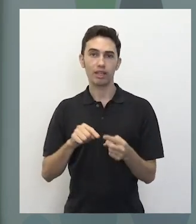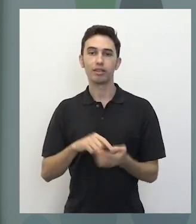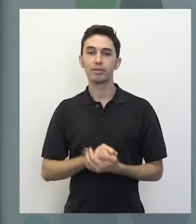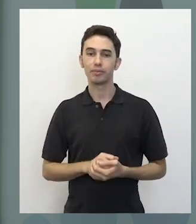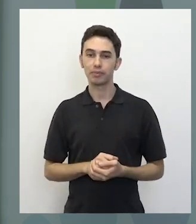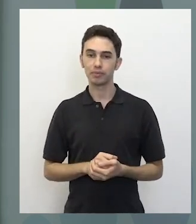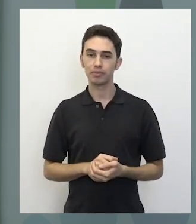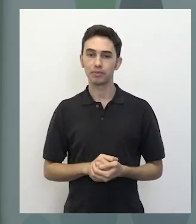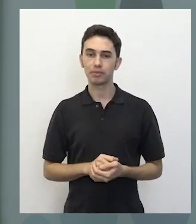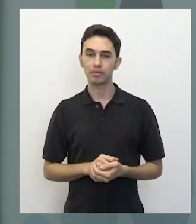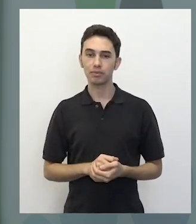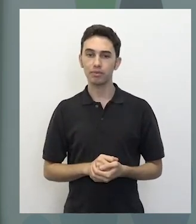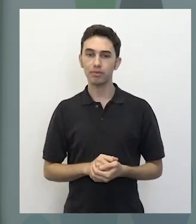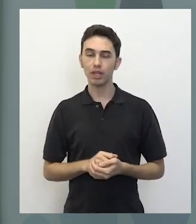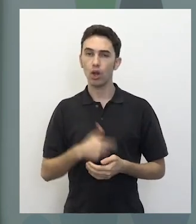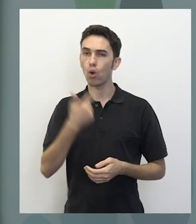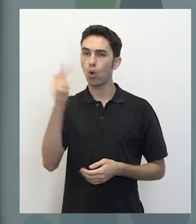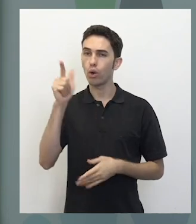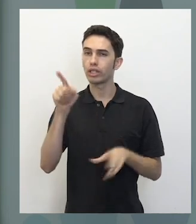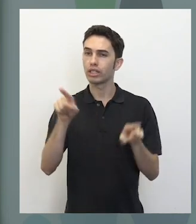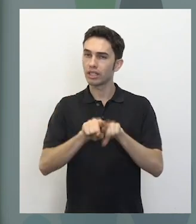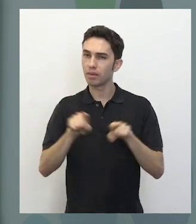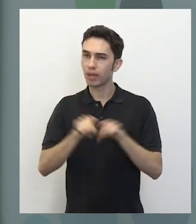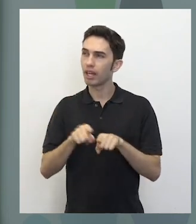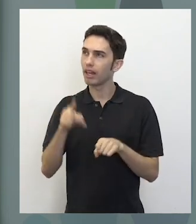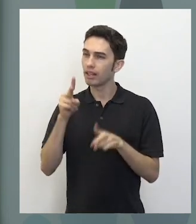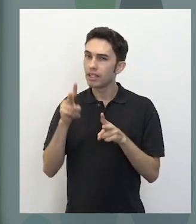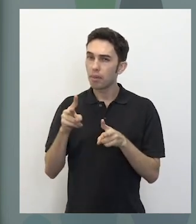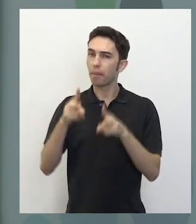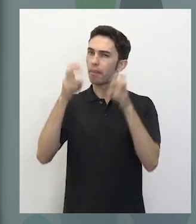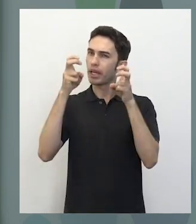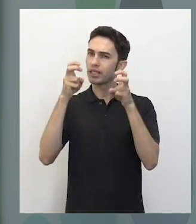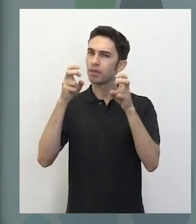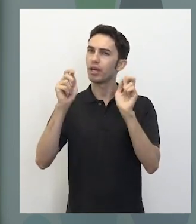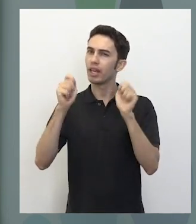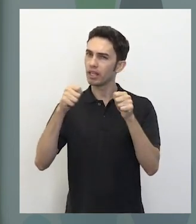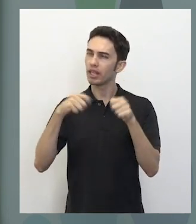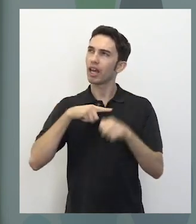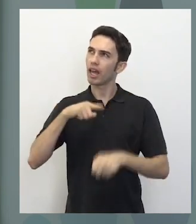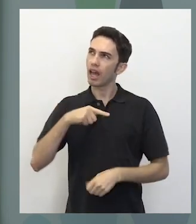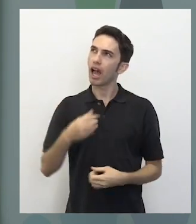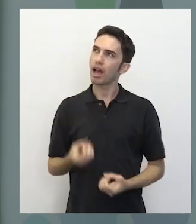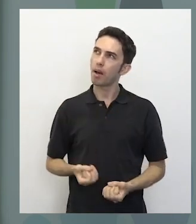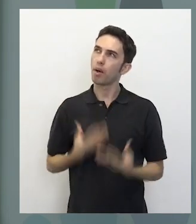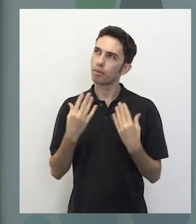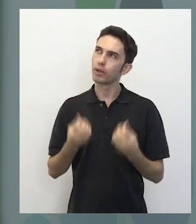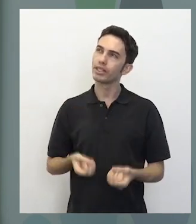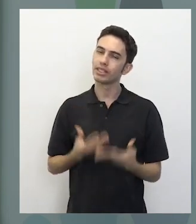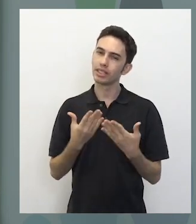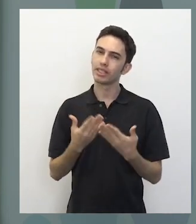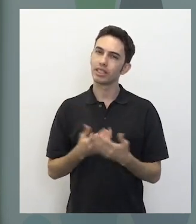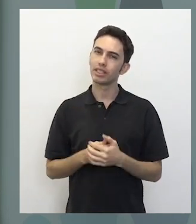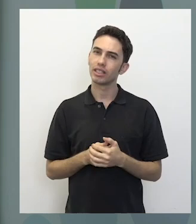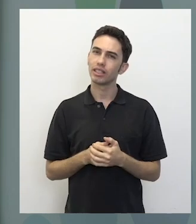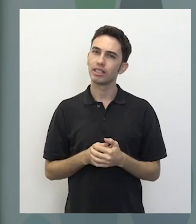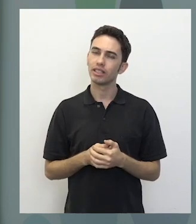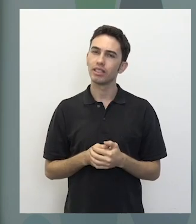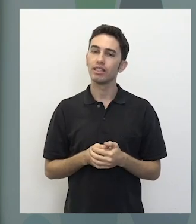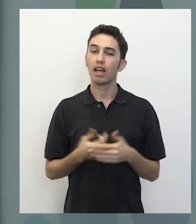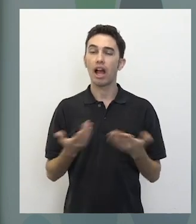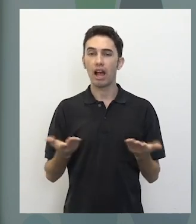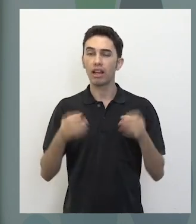4 versos. E qual a outra coisa que faz eu perceber, né, que me faz perceber que eu estou diante de um poema, além